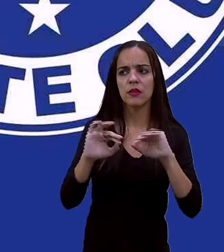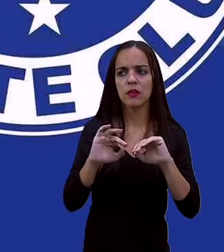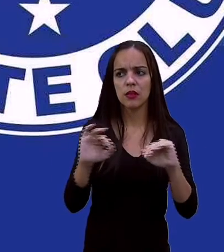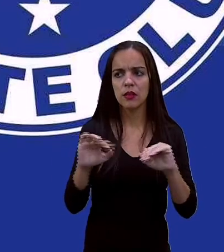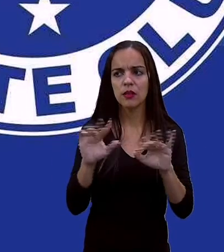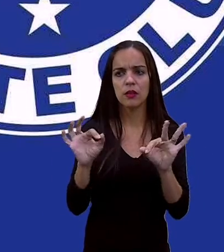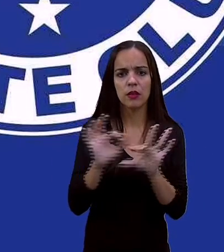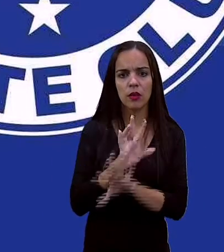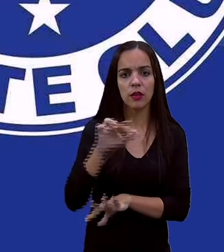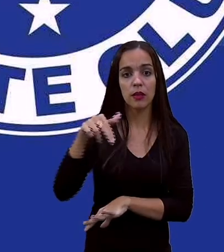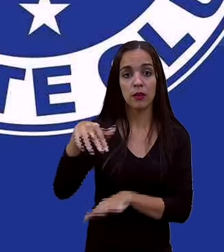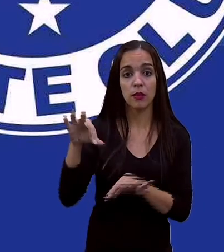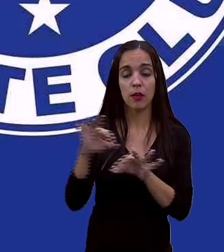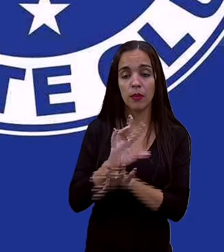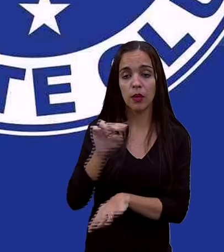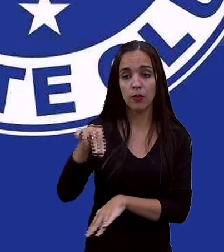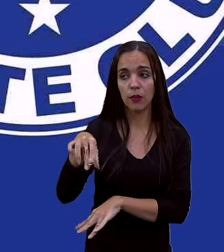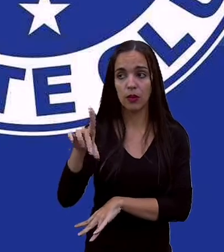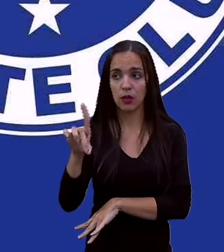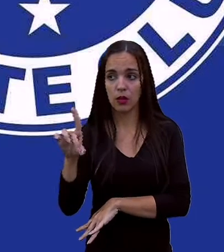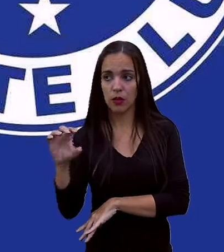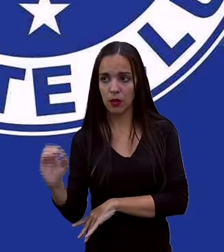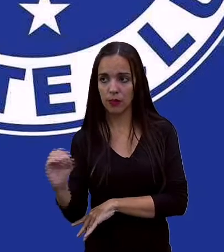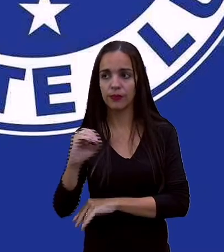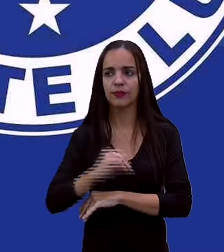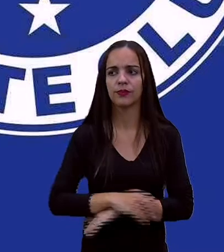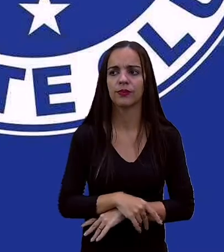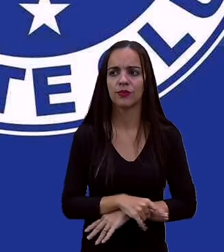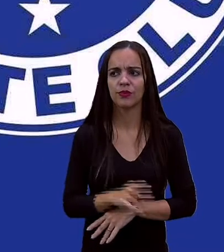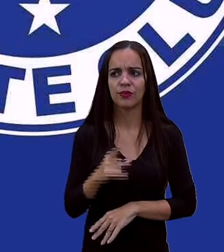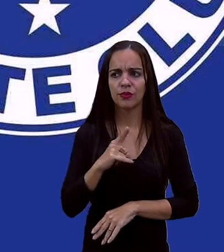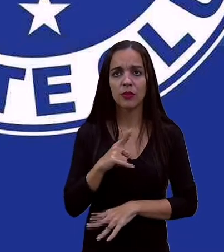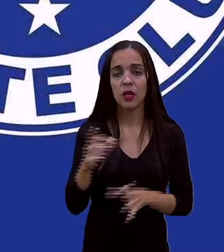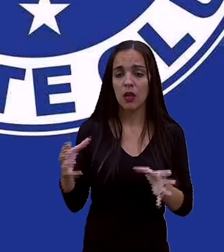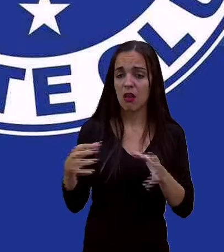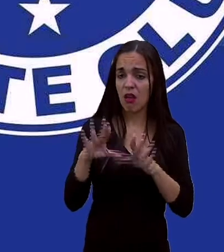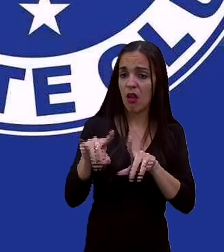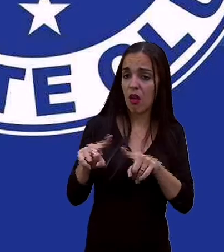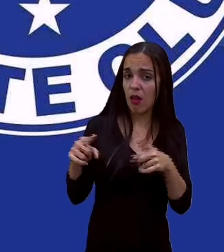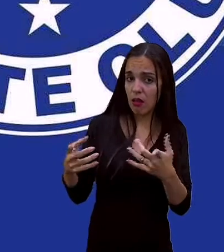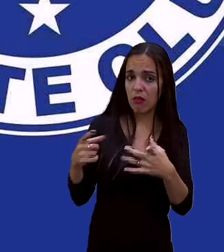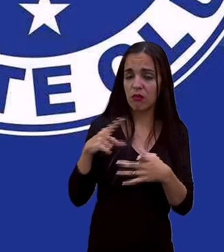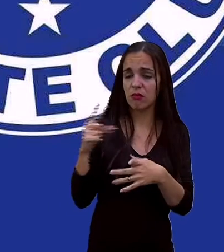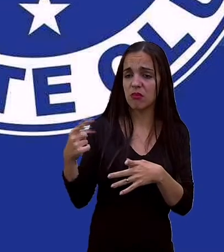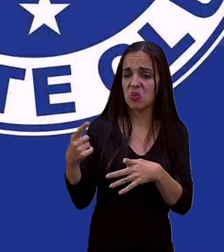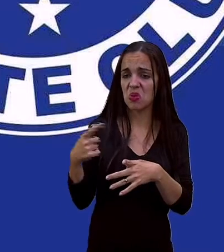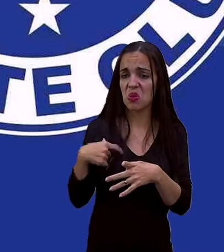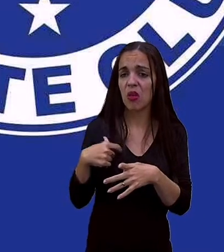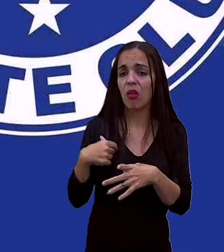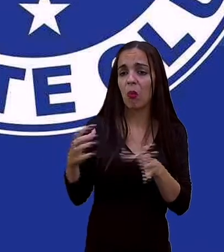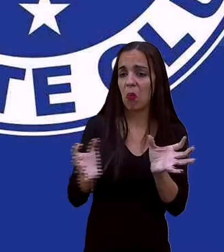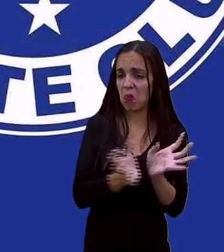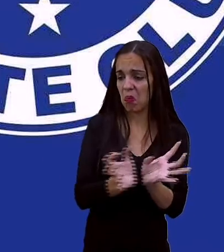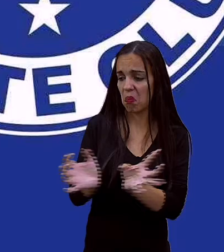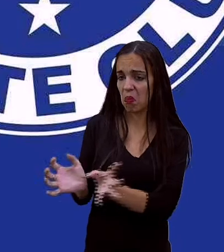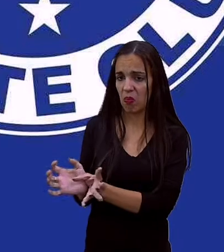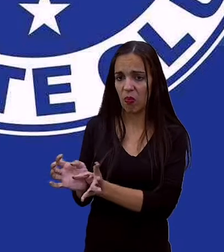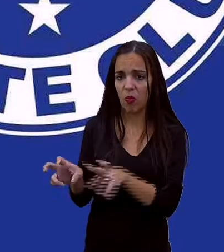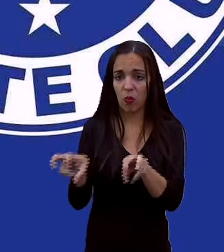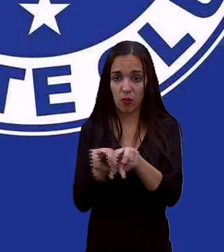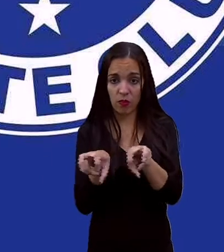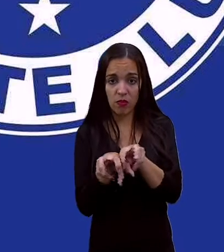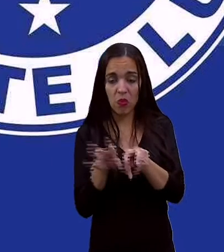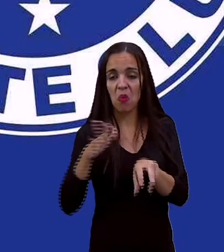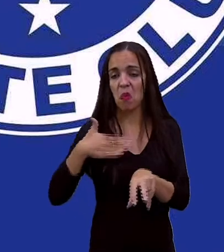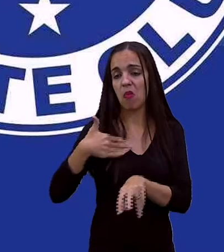em NDO. Então, em se tratando de time, o meu é o melhor. Eu não vou falar para vocês